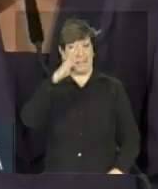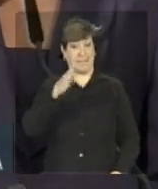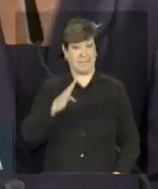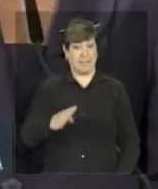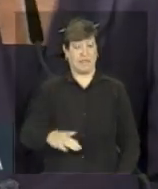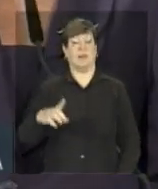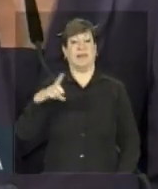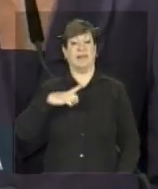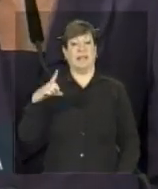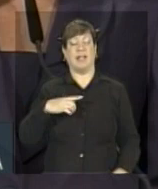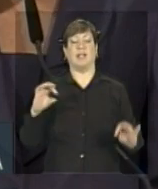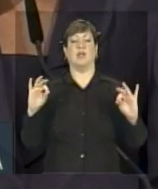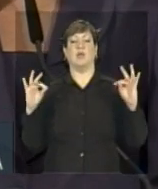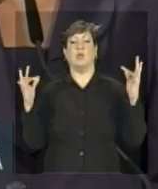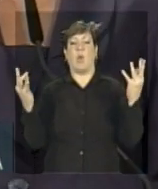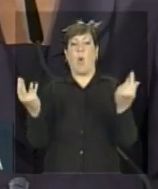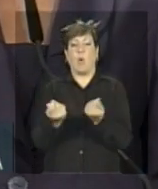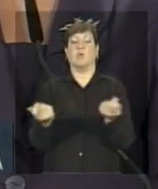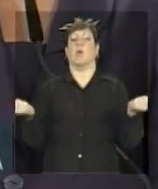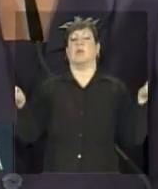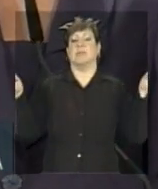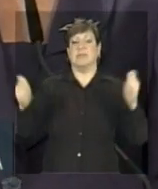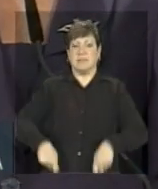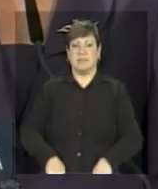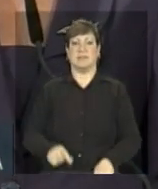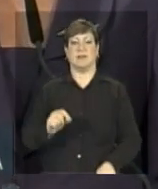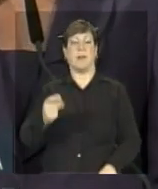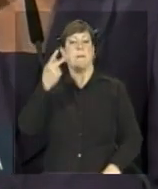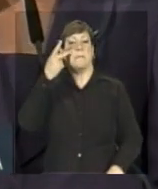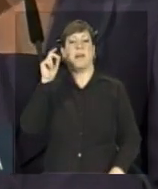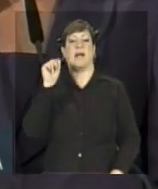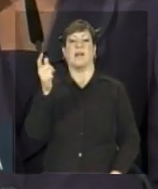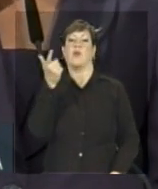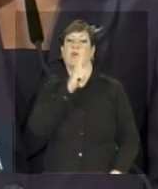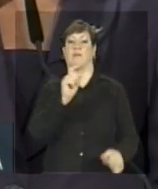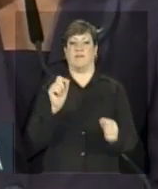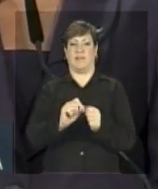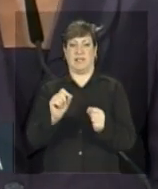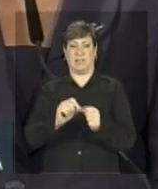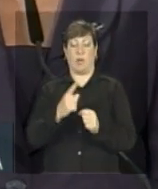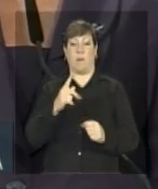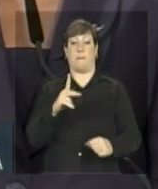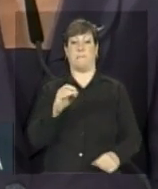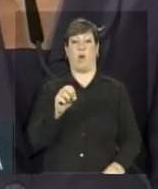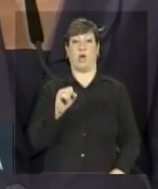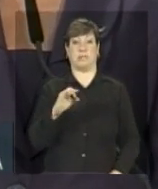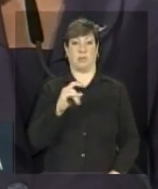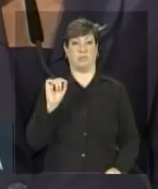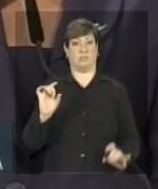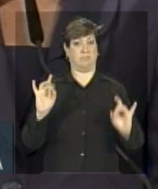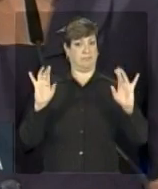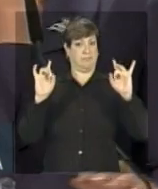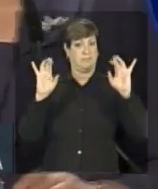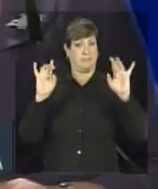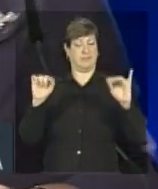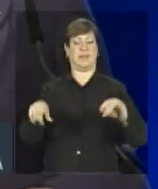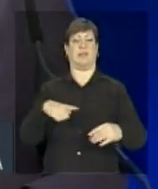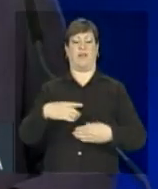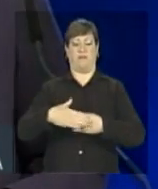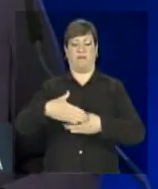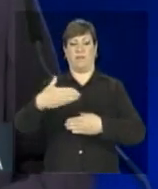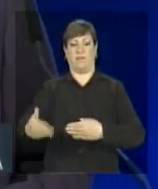tem todas as condições para consolidar uma posição de destaque na